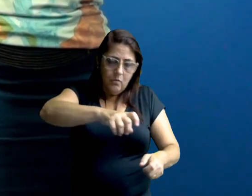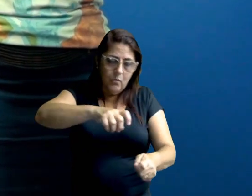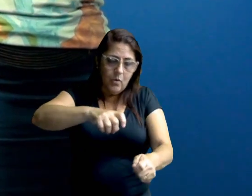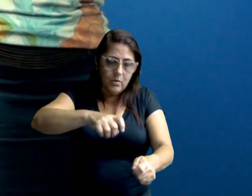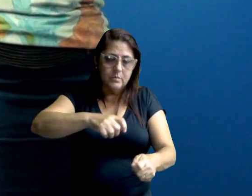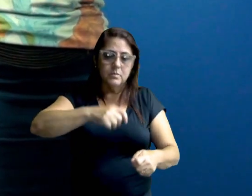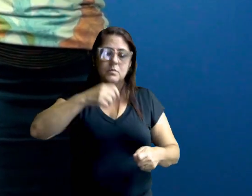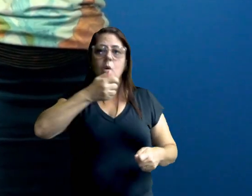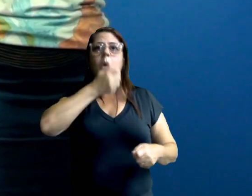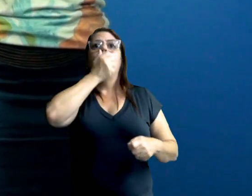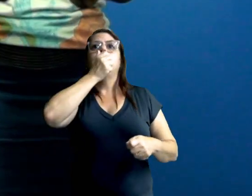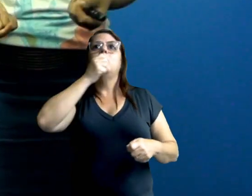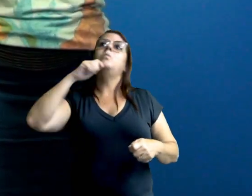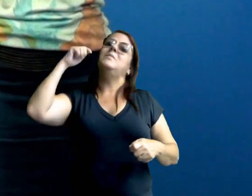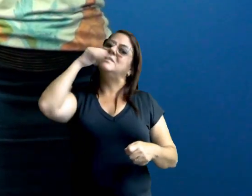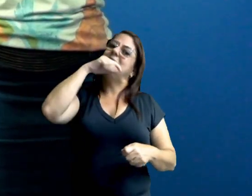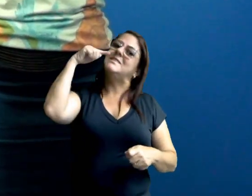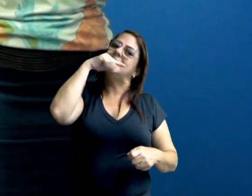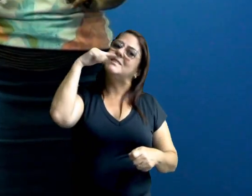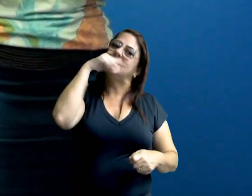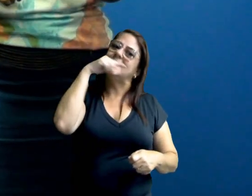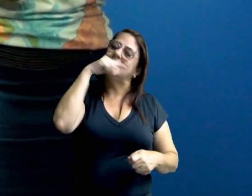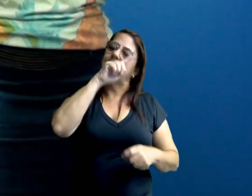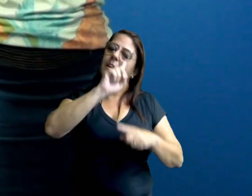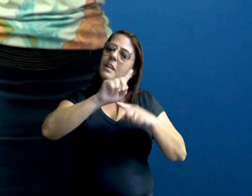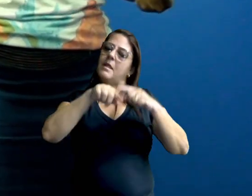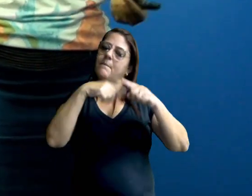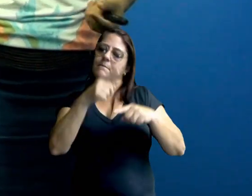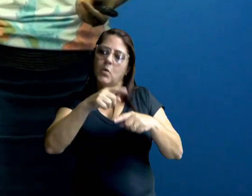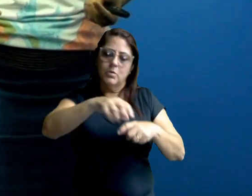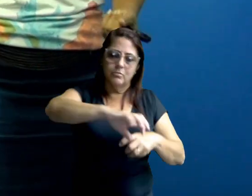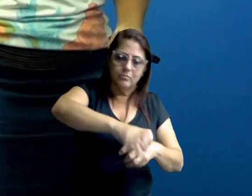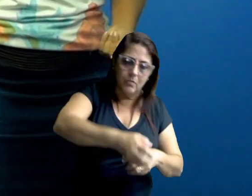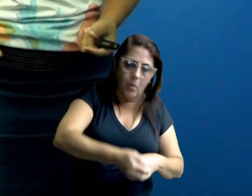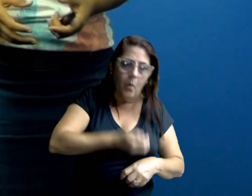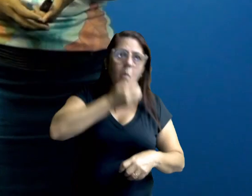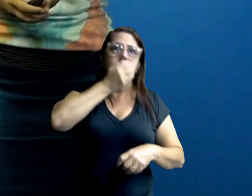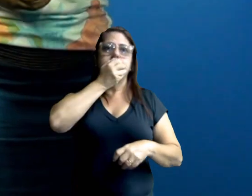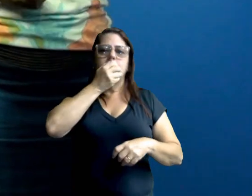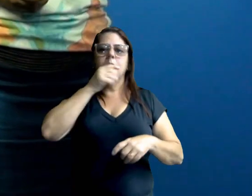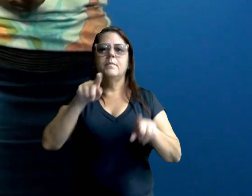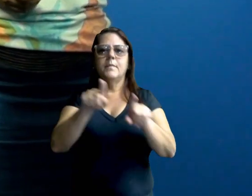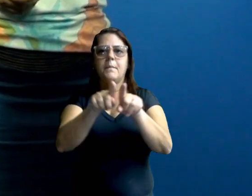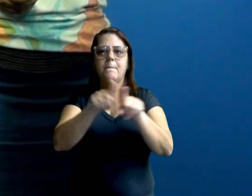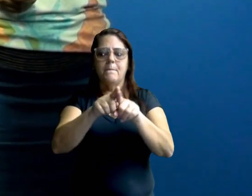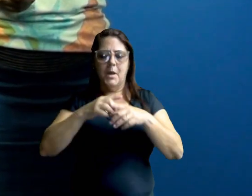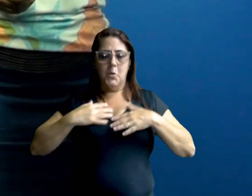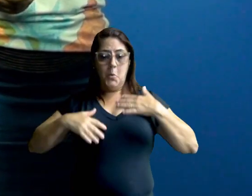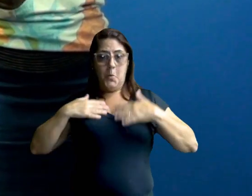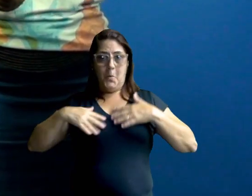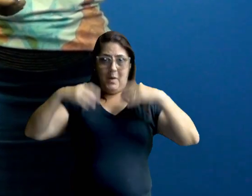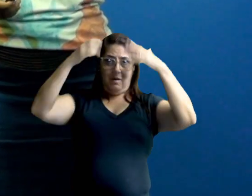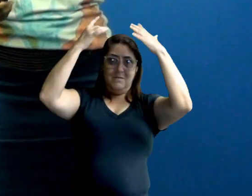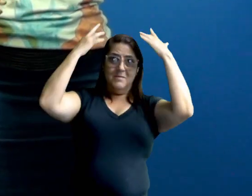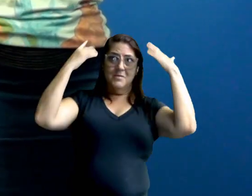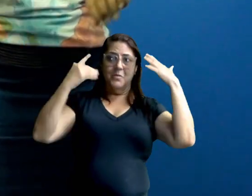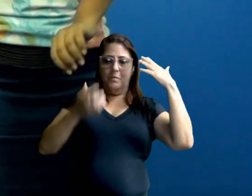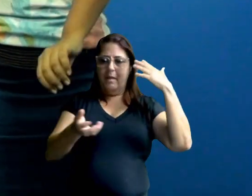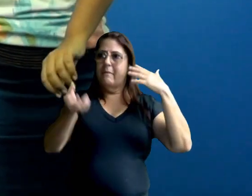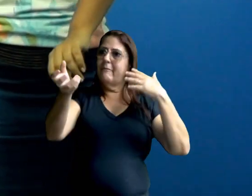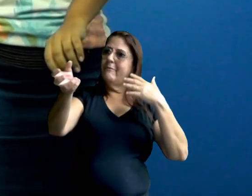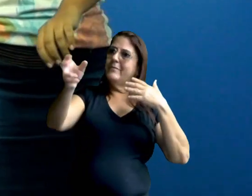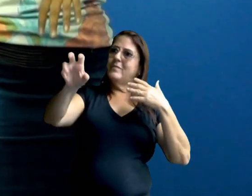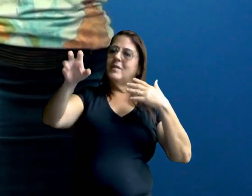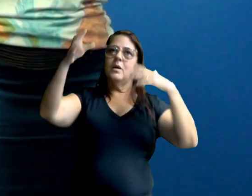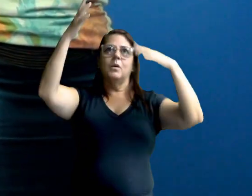torneira, escova todo o seu dente, depois você abre para enxaguar. Mesma coisa na hora do banho, tá certo? Então tem criança que liga o chuveiro